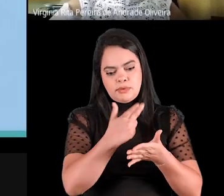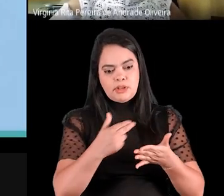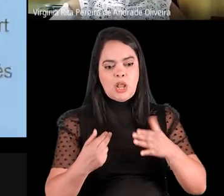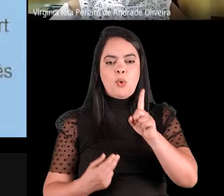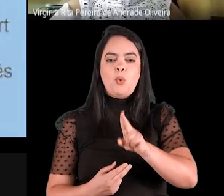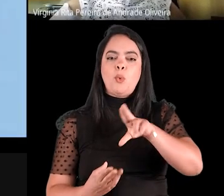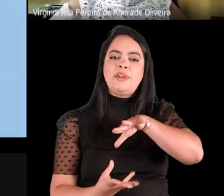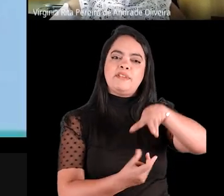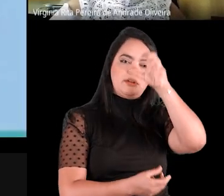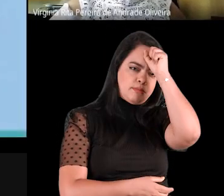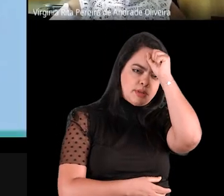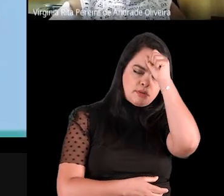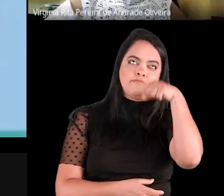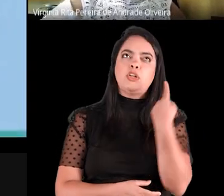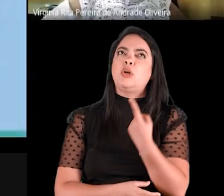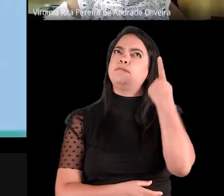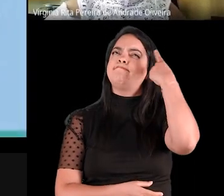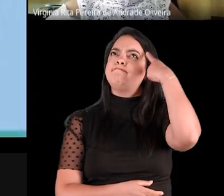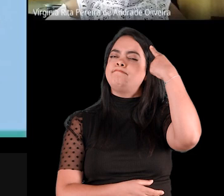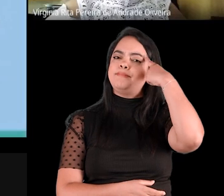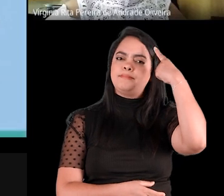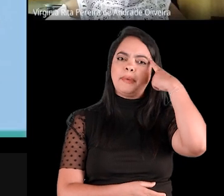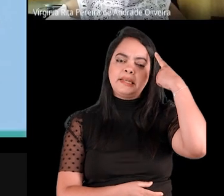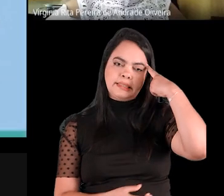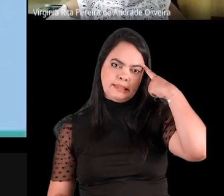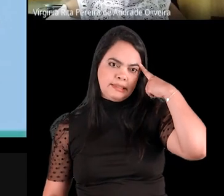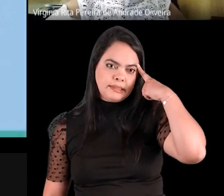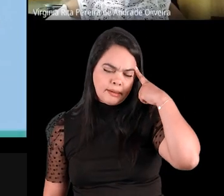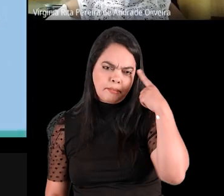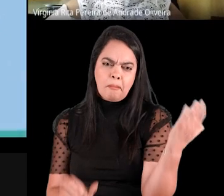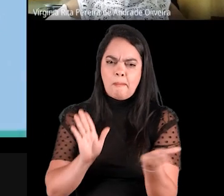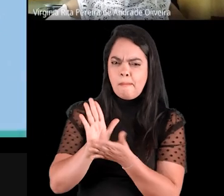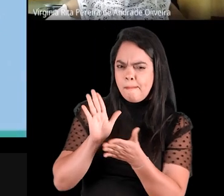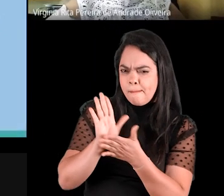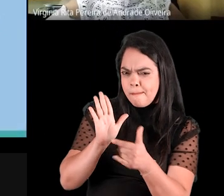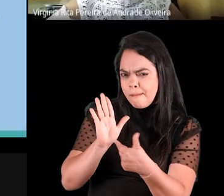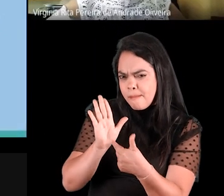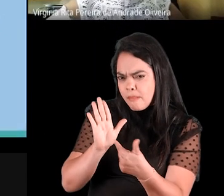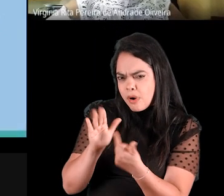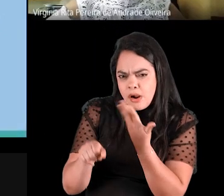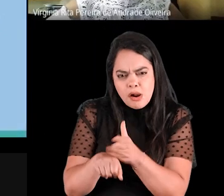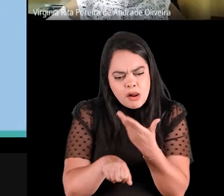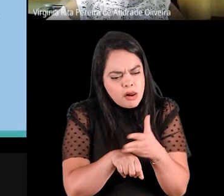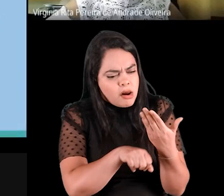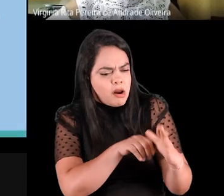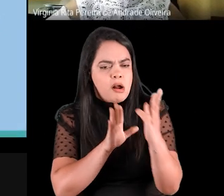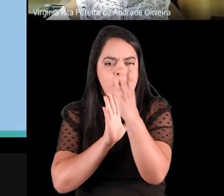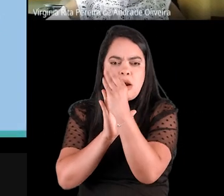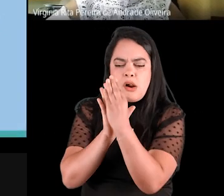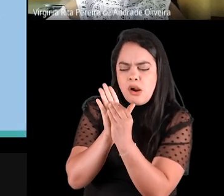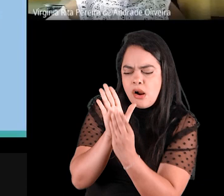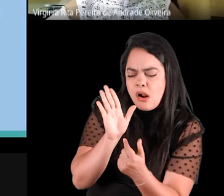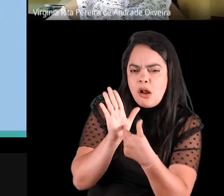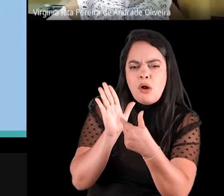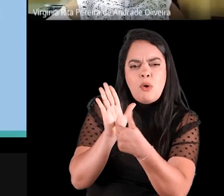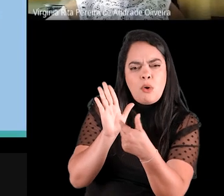gente pudesse pensar que as propostas de atividades, de conteúdos, né, que estão